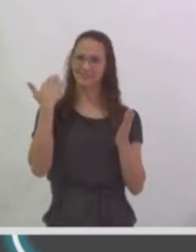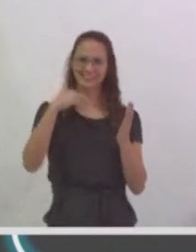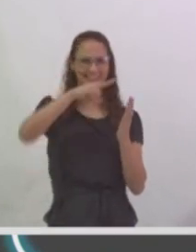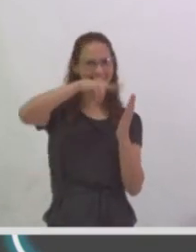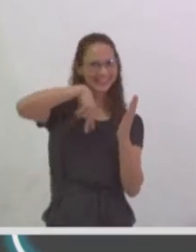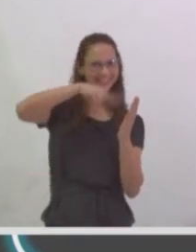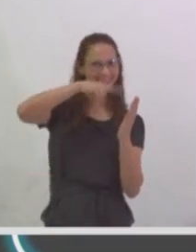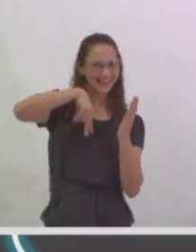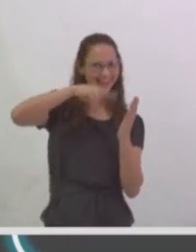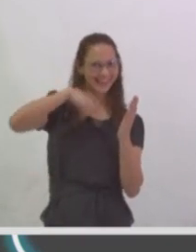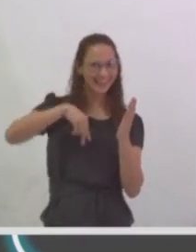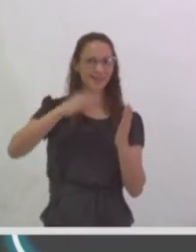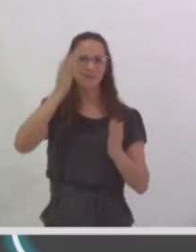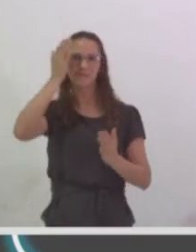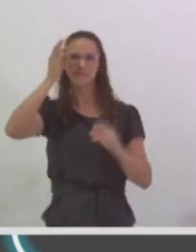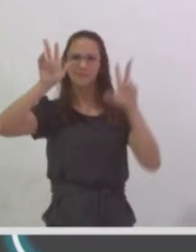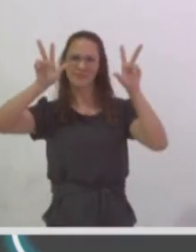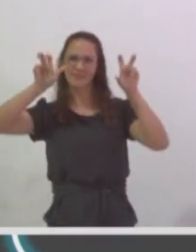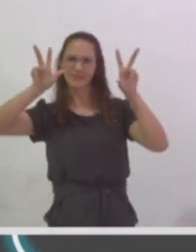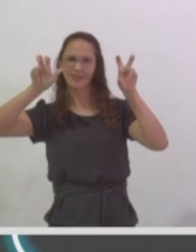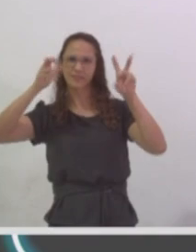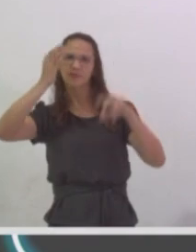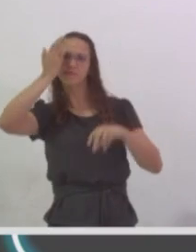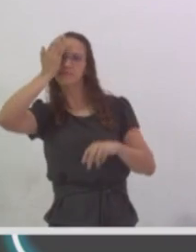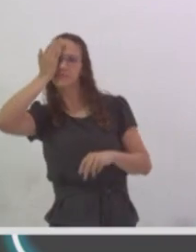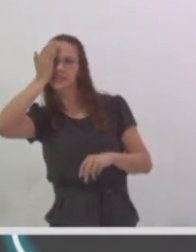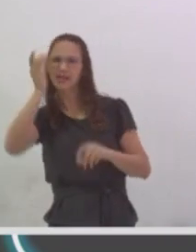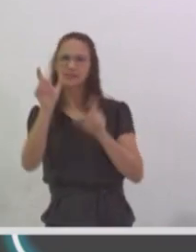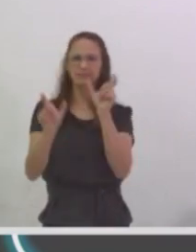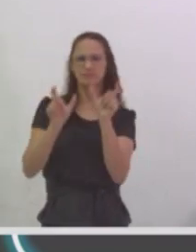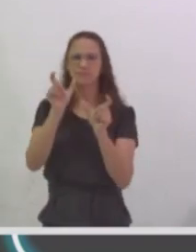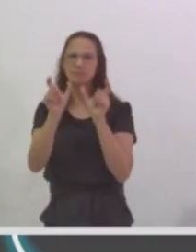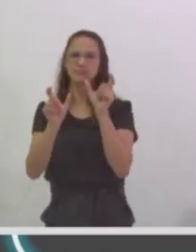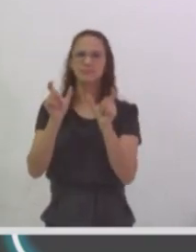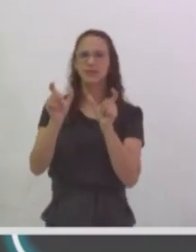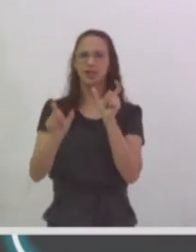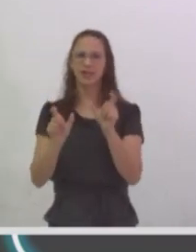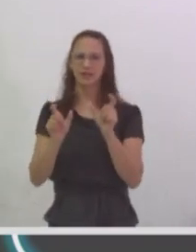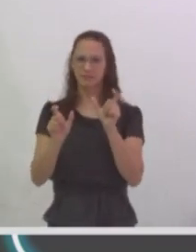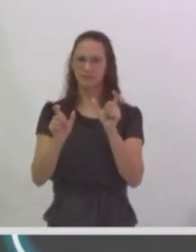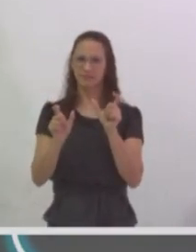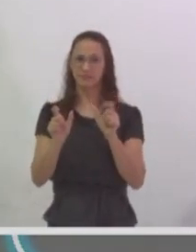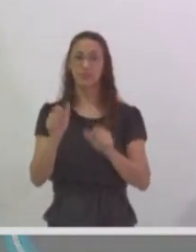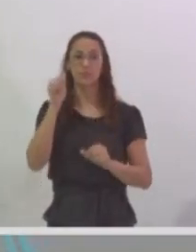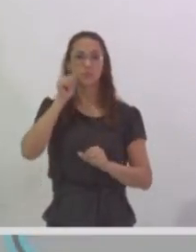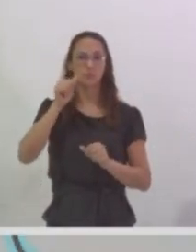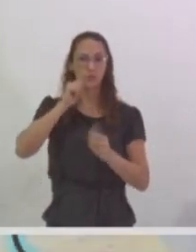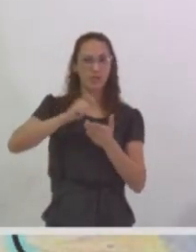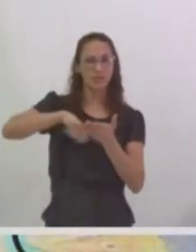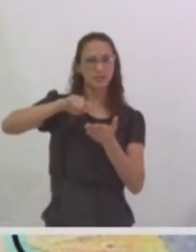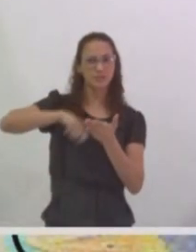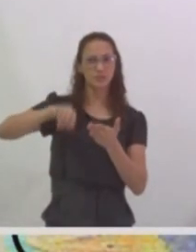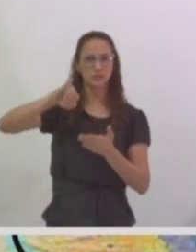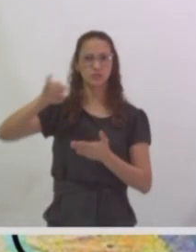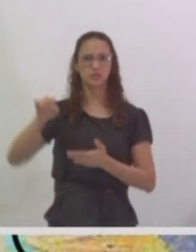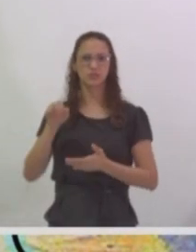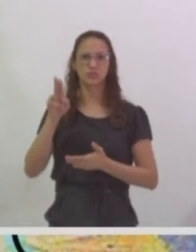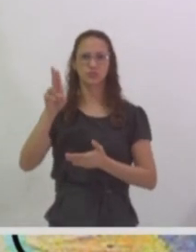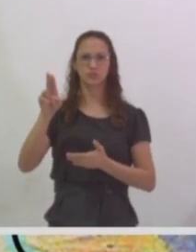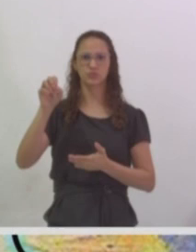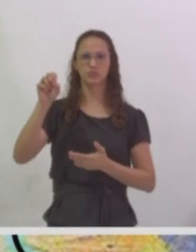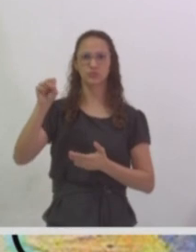Palavras, de Jussara Braga. Tá ok? Então vamos começar essa história maravilhosa do nosso personagem